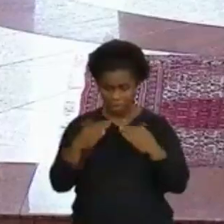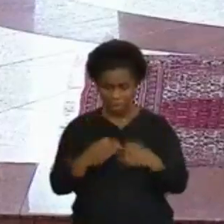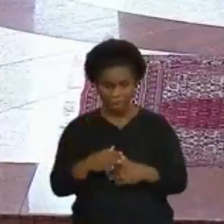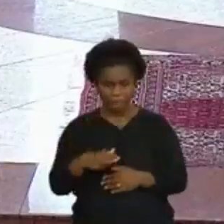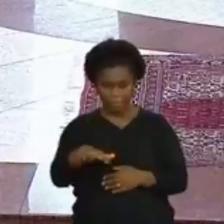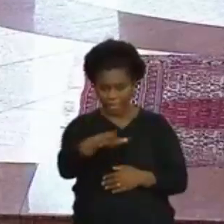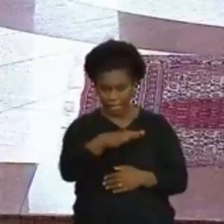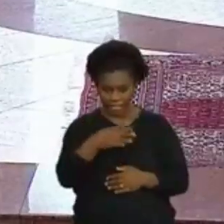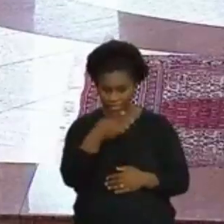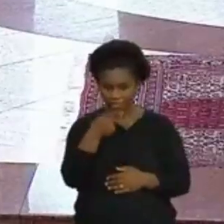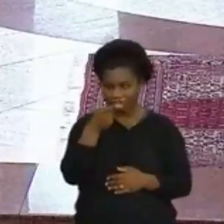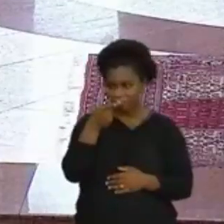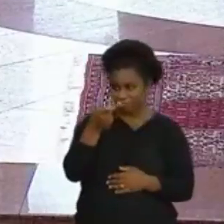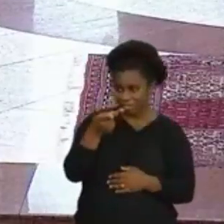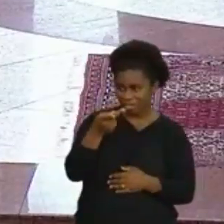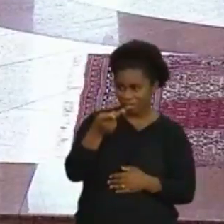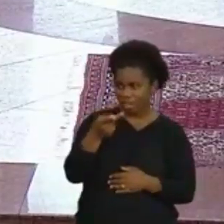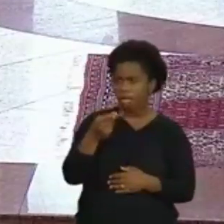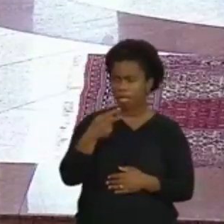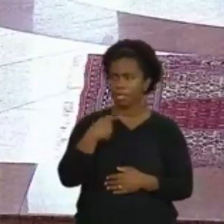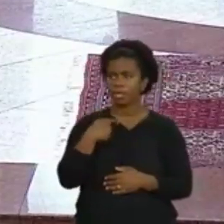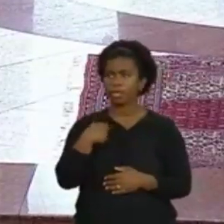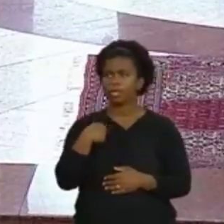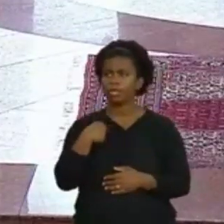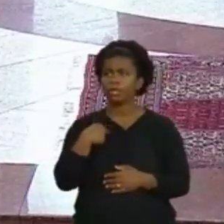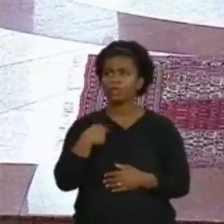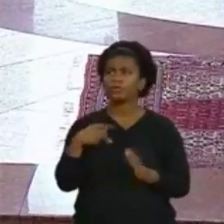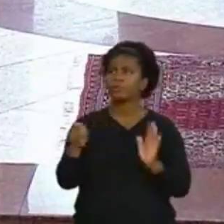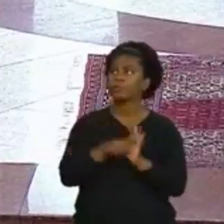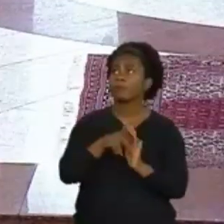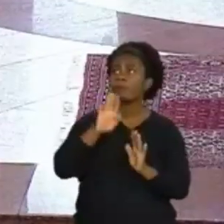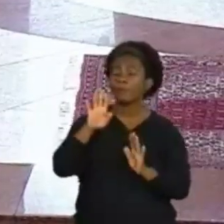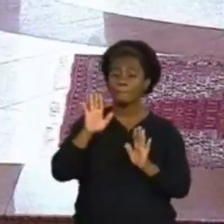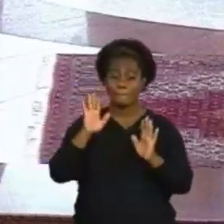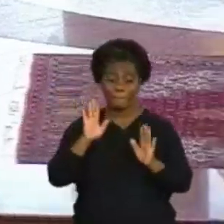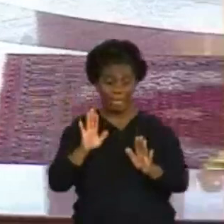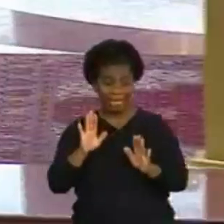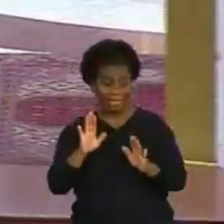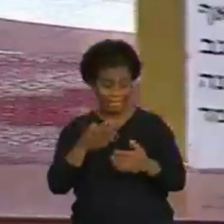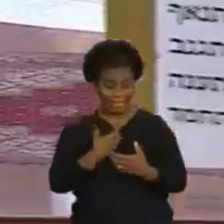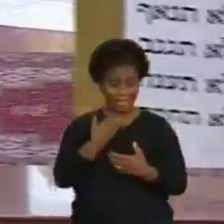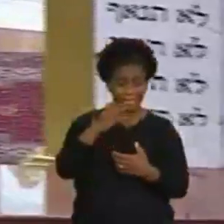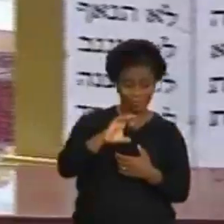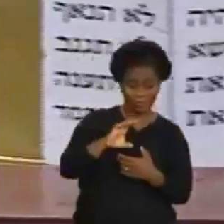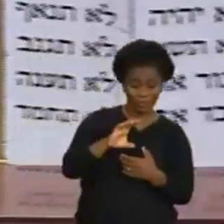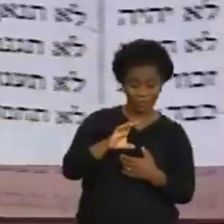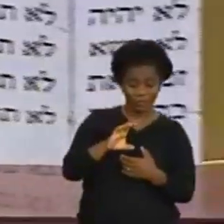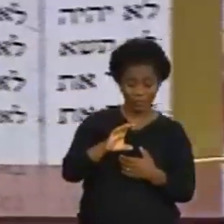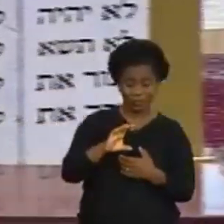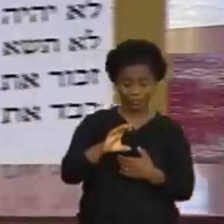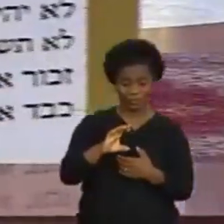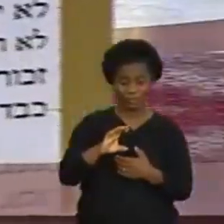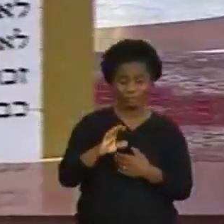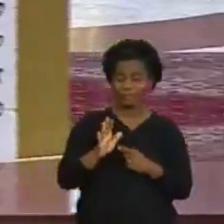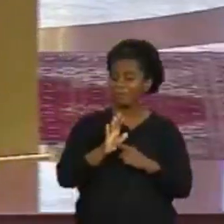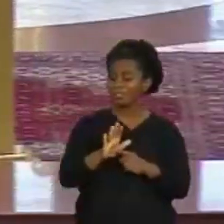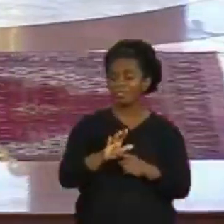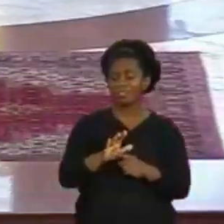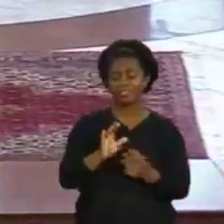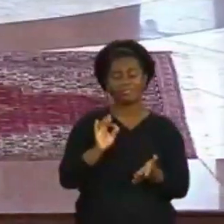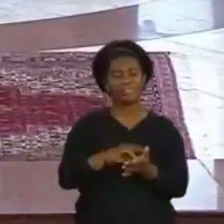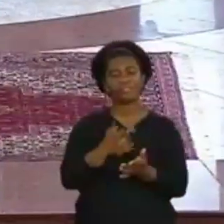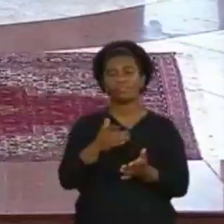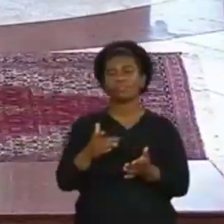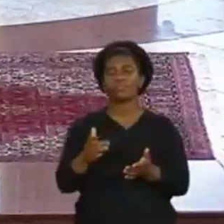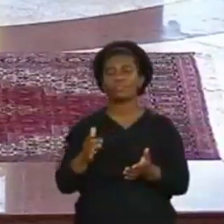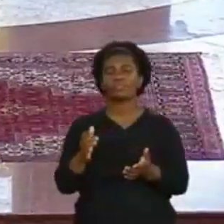confessam Deus, mas as obras negam Deus. É como o marido, quem é casado aqui? Faz assim